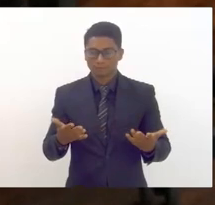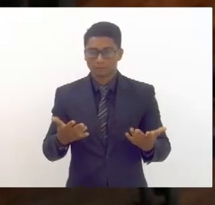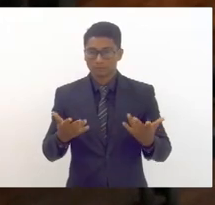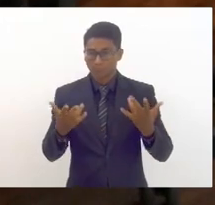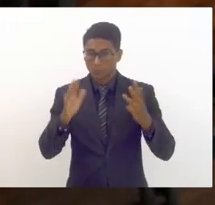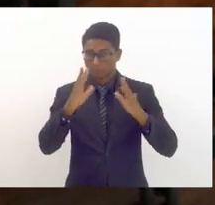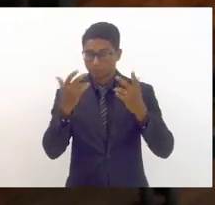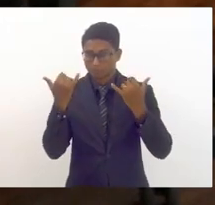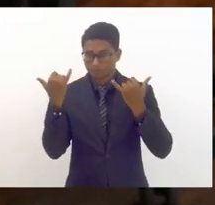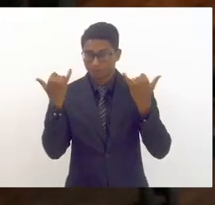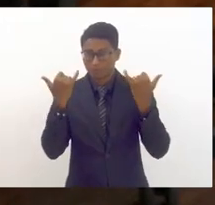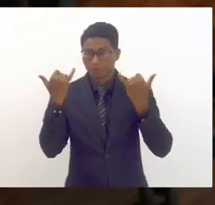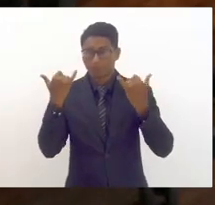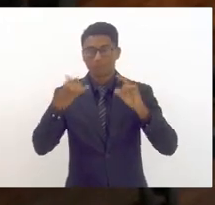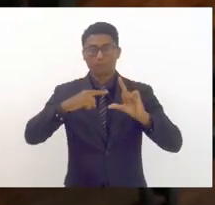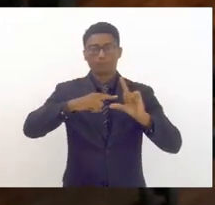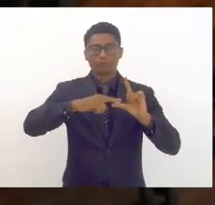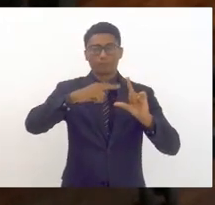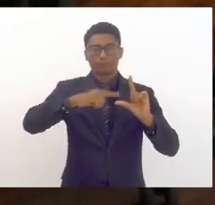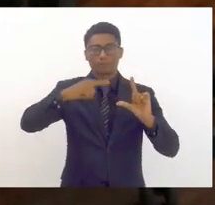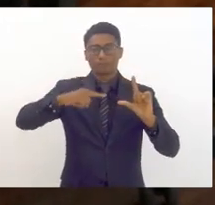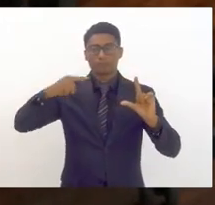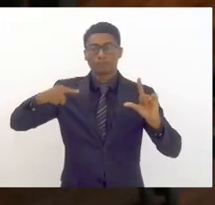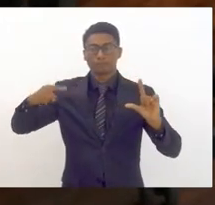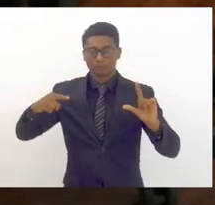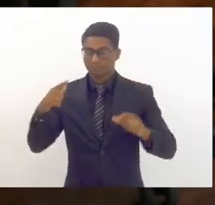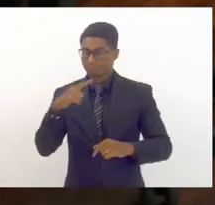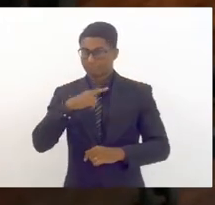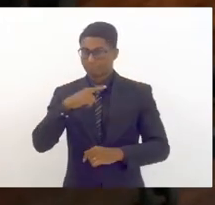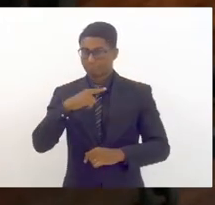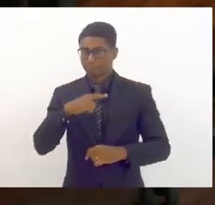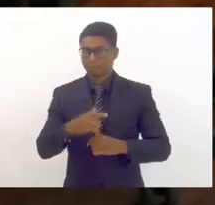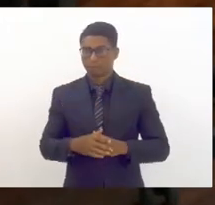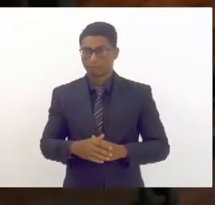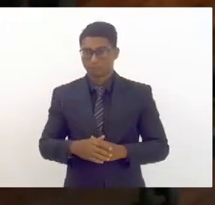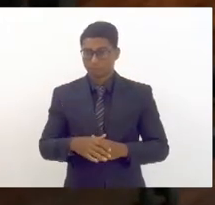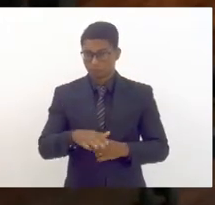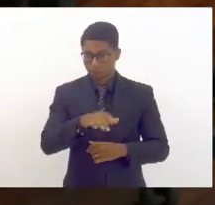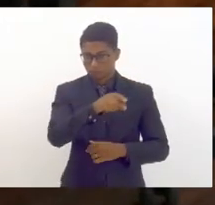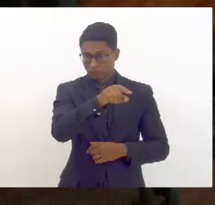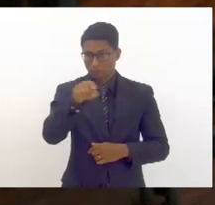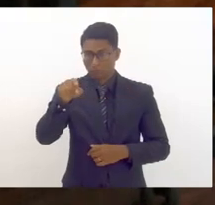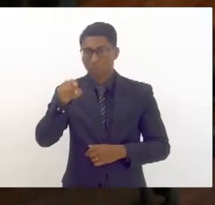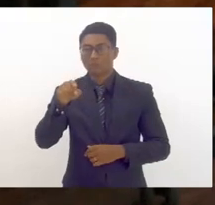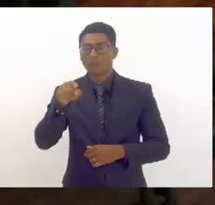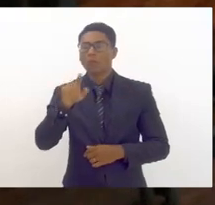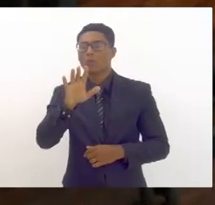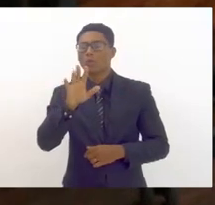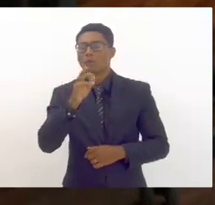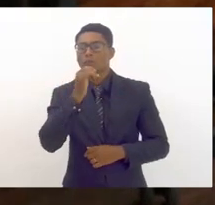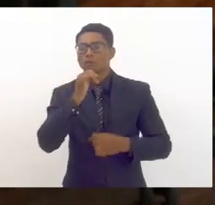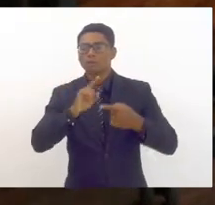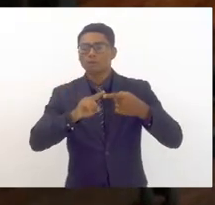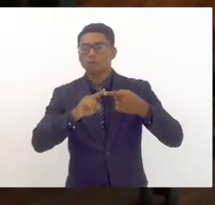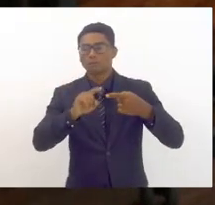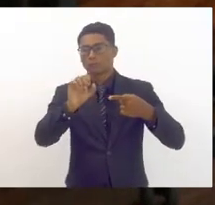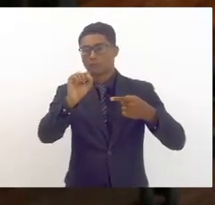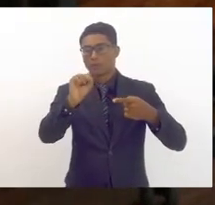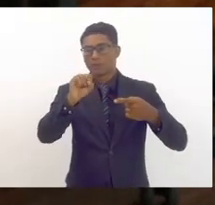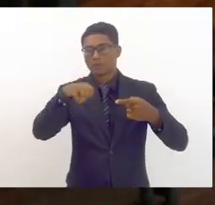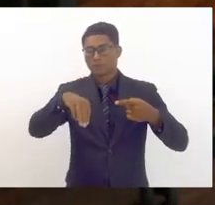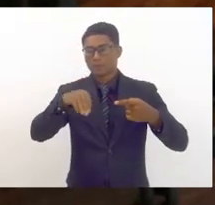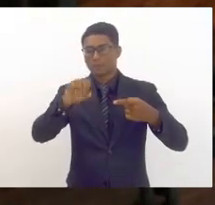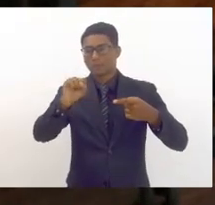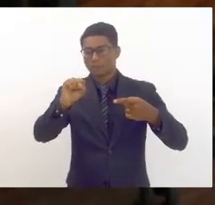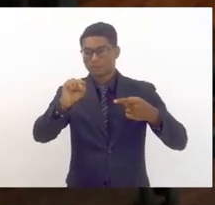né, essa pergunta que eu fiz anteriormente. É, para vocês terem uma noção, o SMS ele tem um alcance